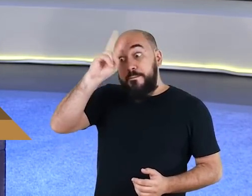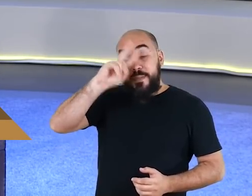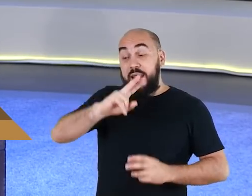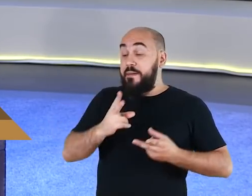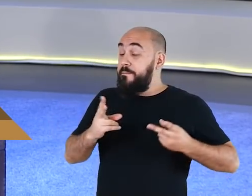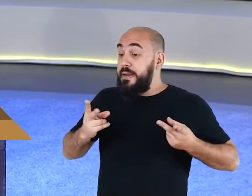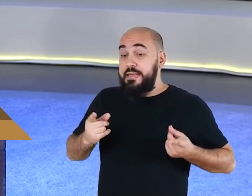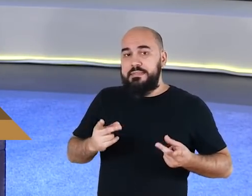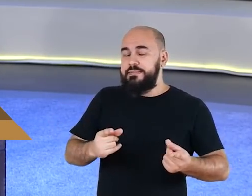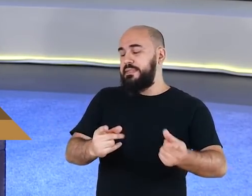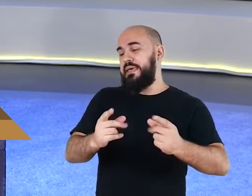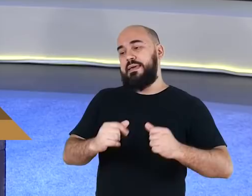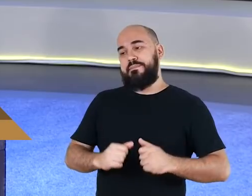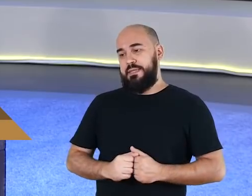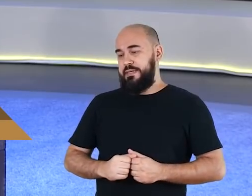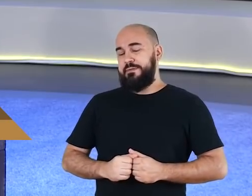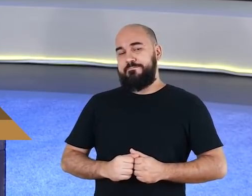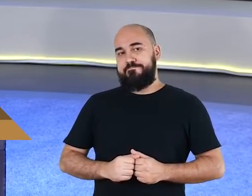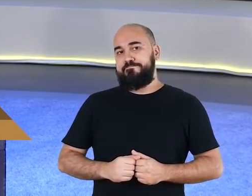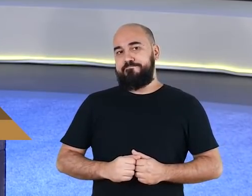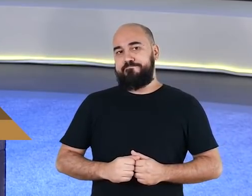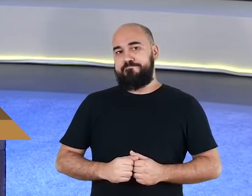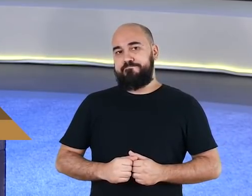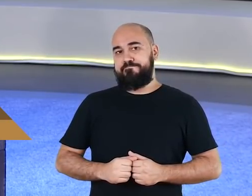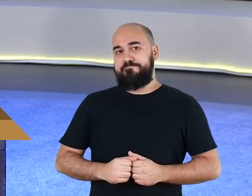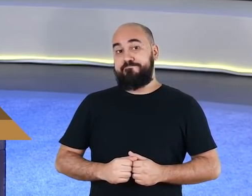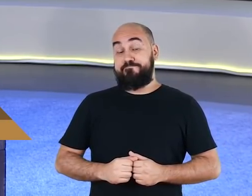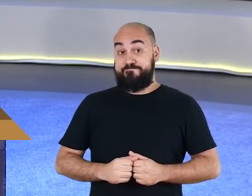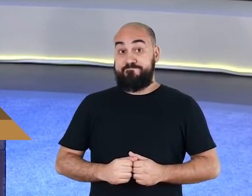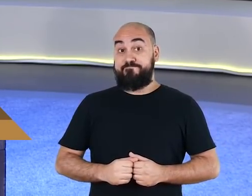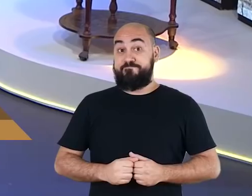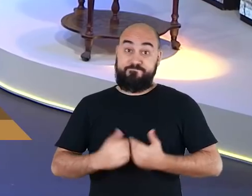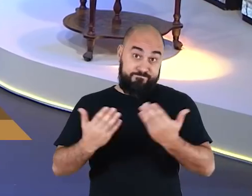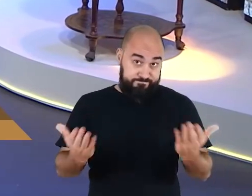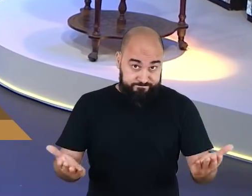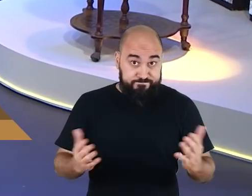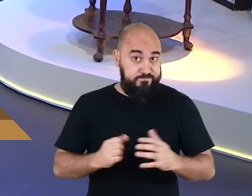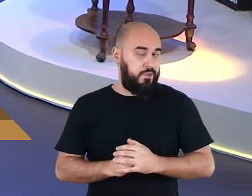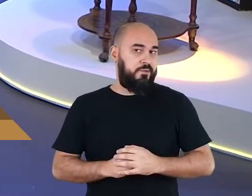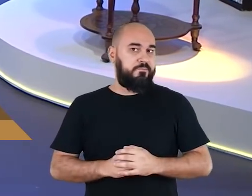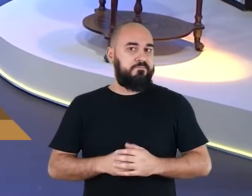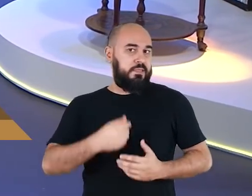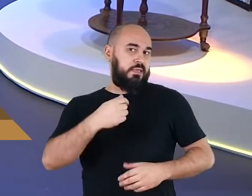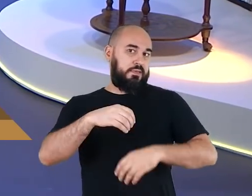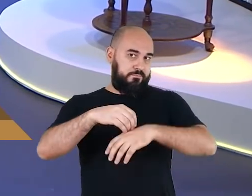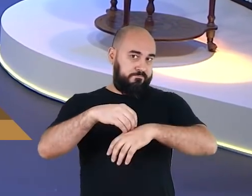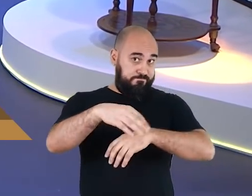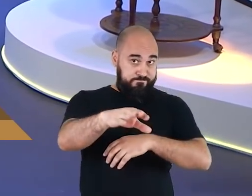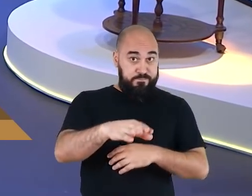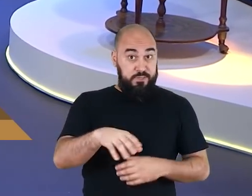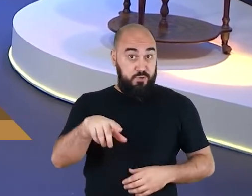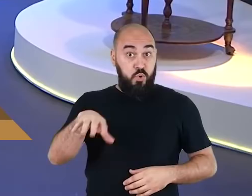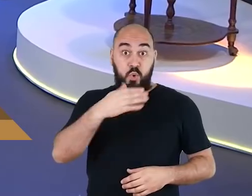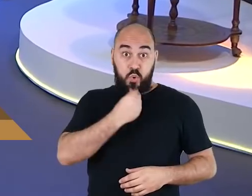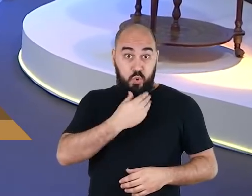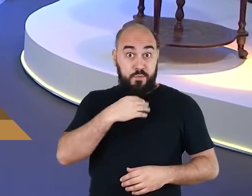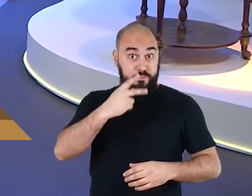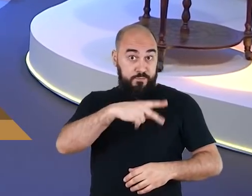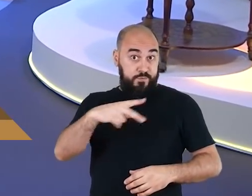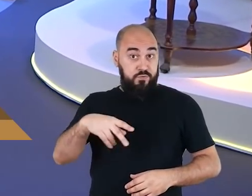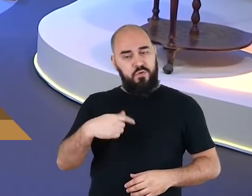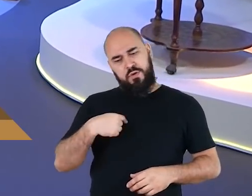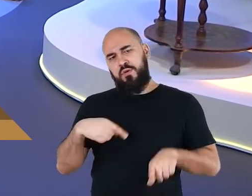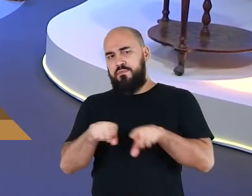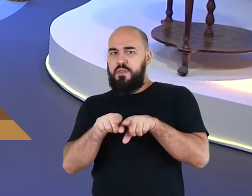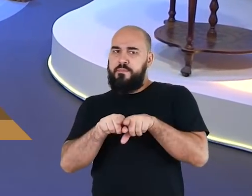na nossa memória e no nosso consciente. Portanto, a dica dada por aquele professor, e